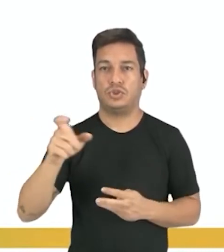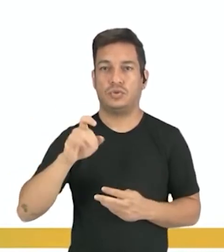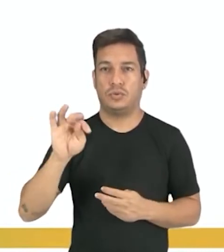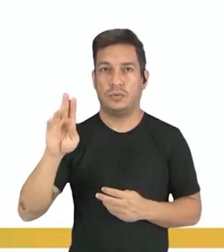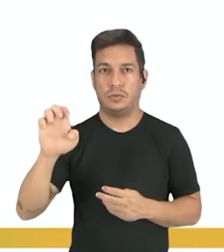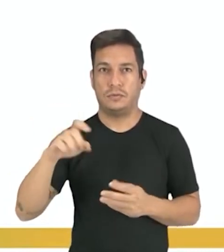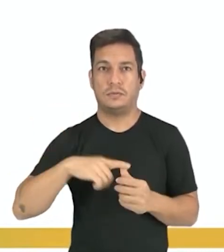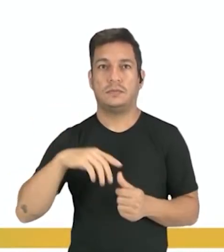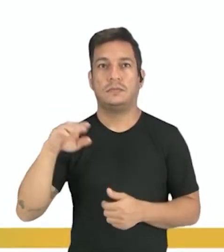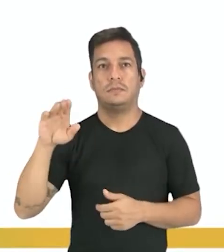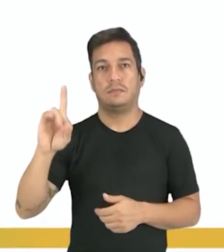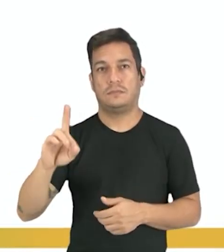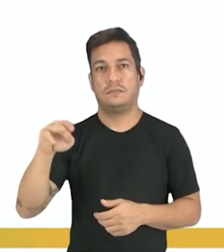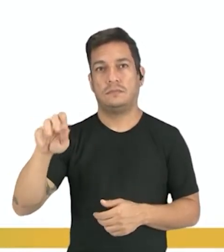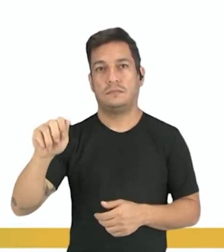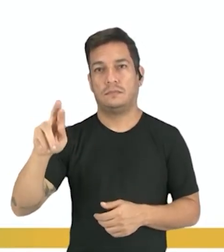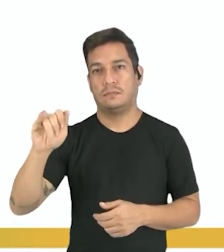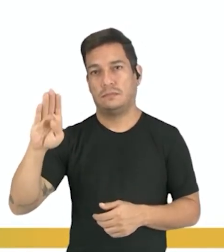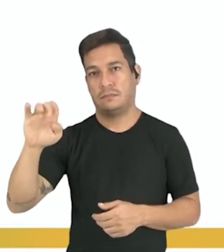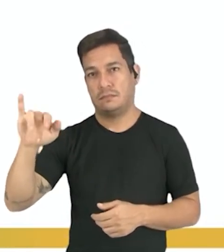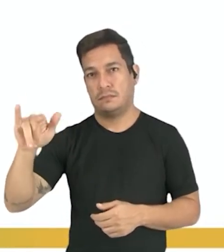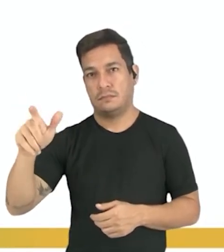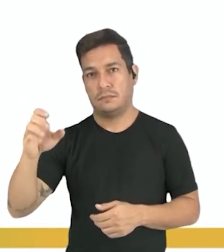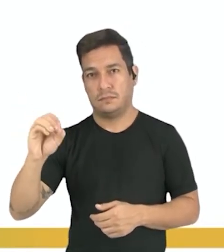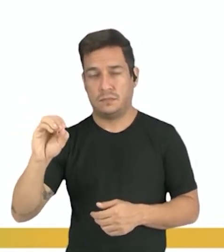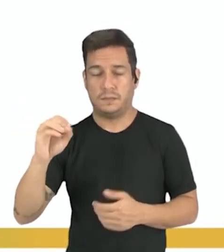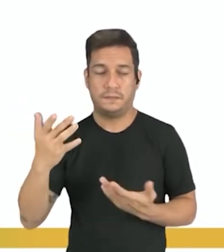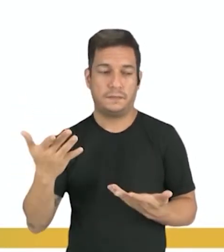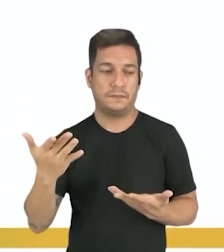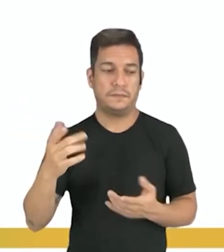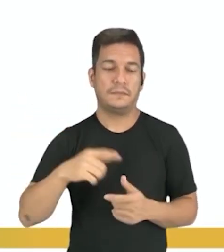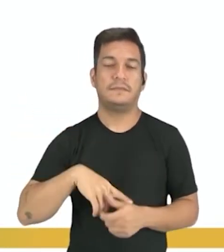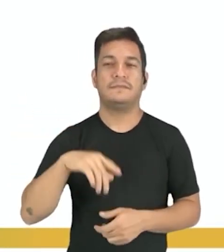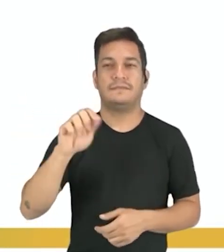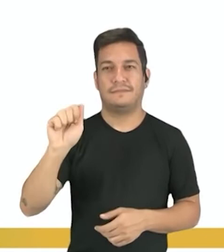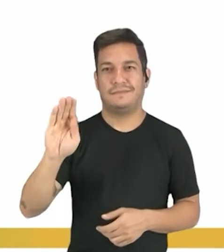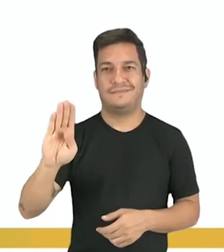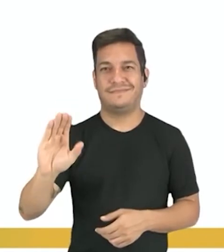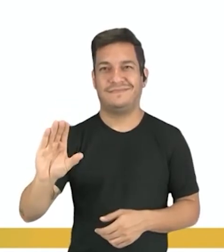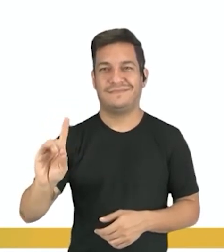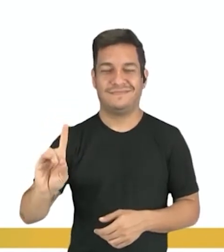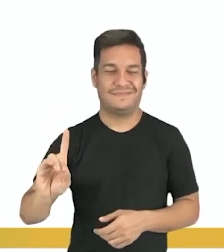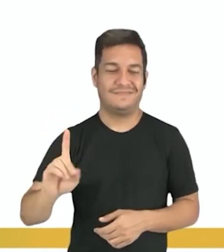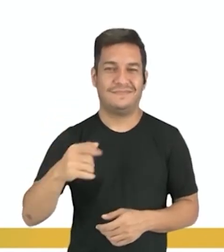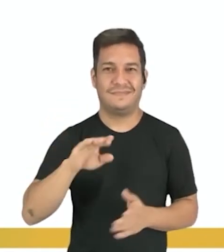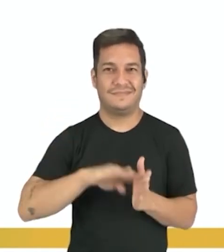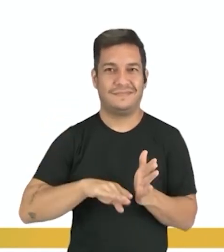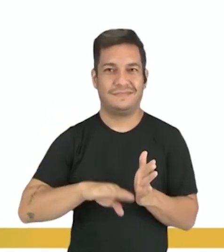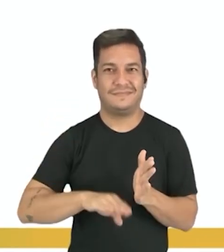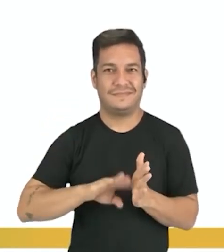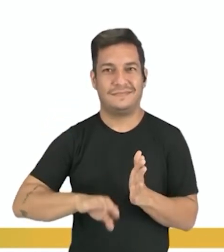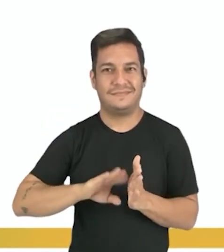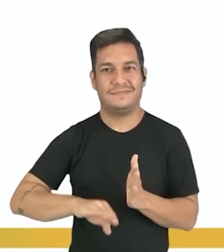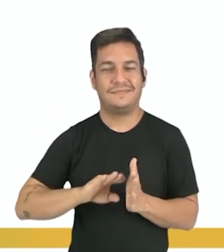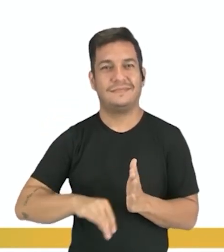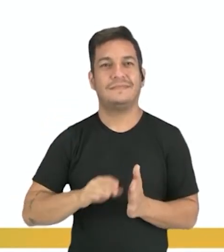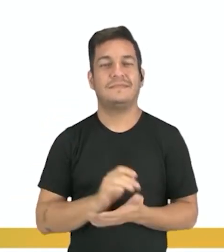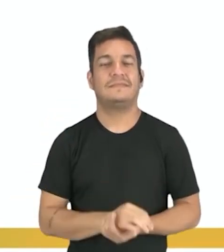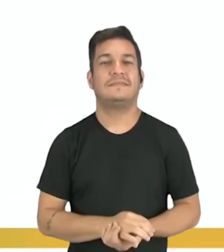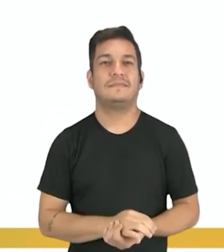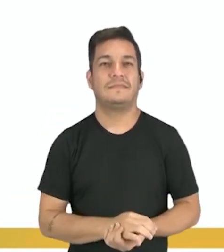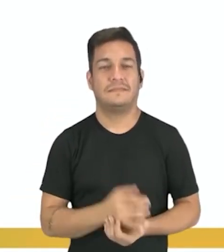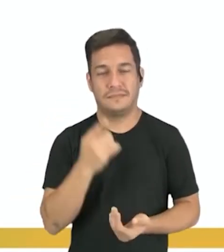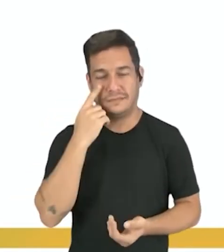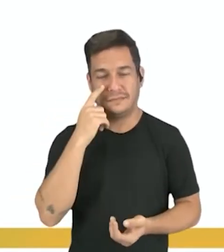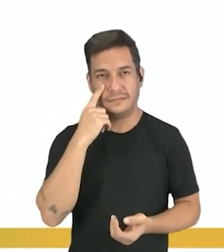ser shot e de Marabaixo Então se vocês forem para por eliminatórias na eliminação